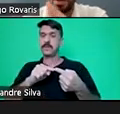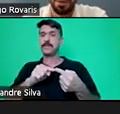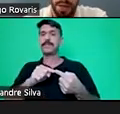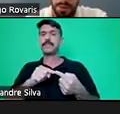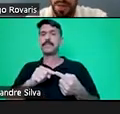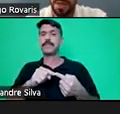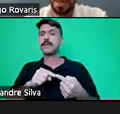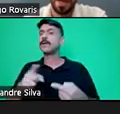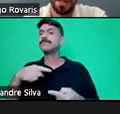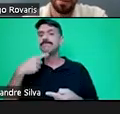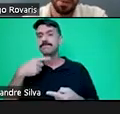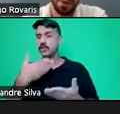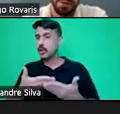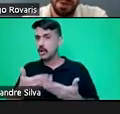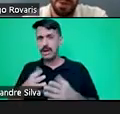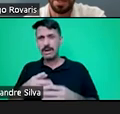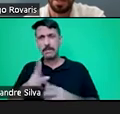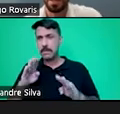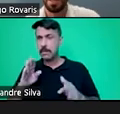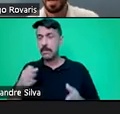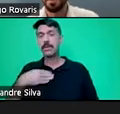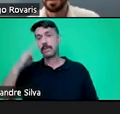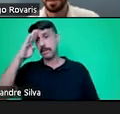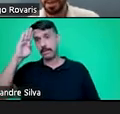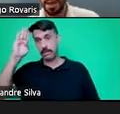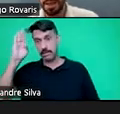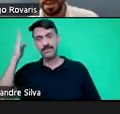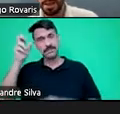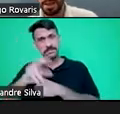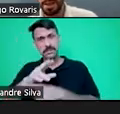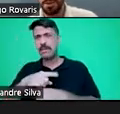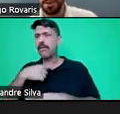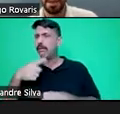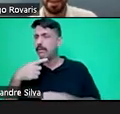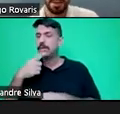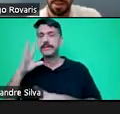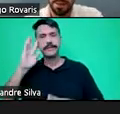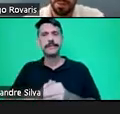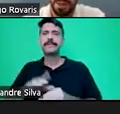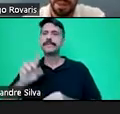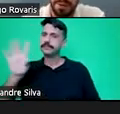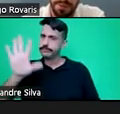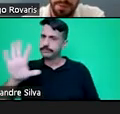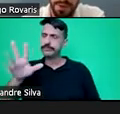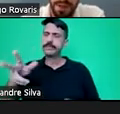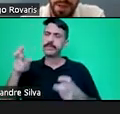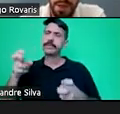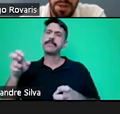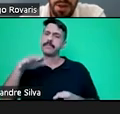insucesso educacional e acadêmico. Então, é uma coisa que é bastante caracterizada dentro dessa